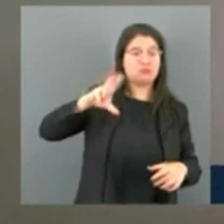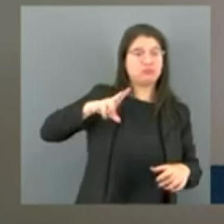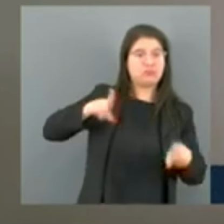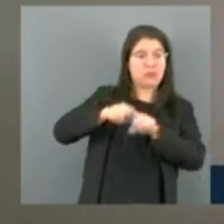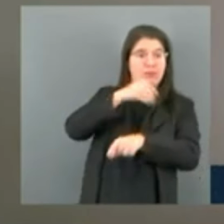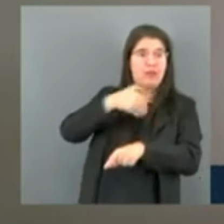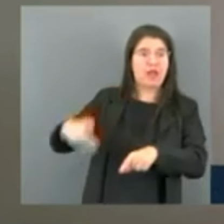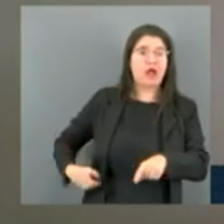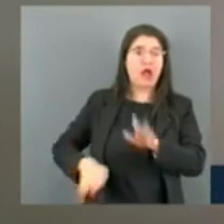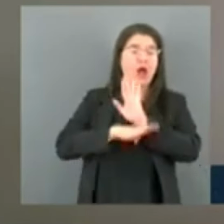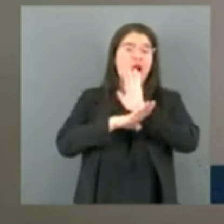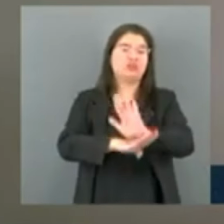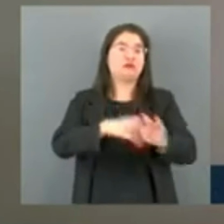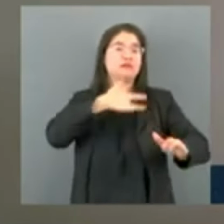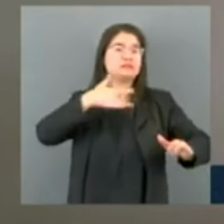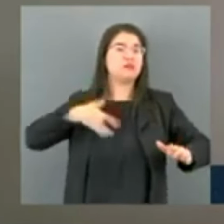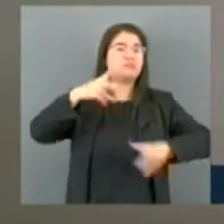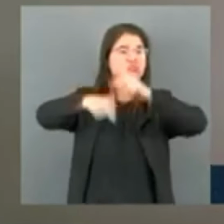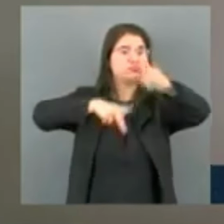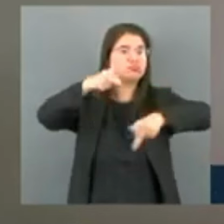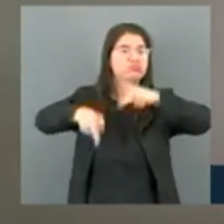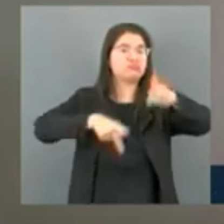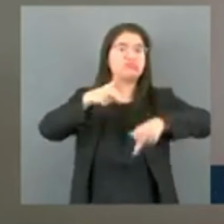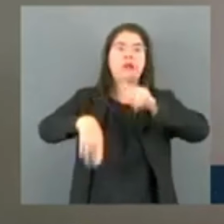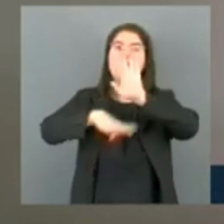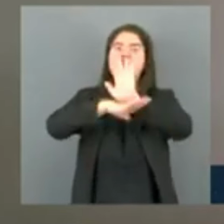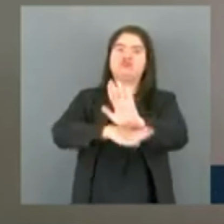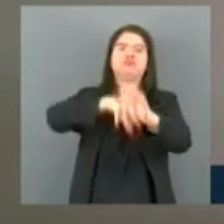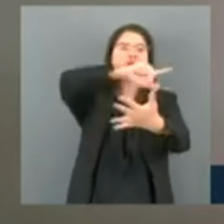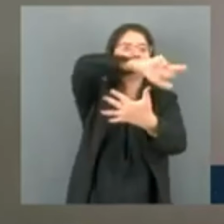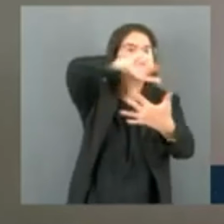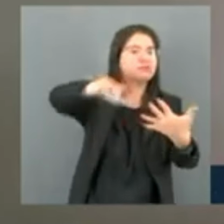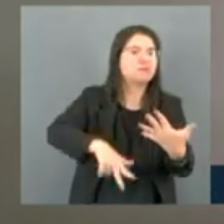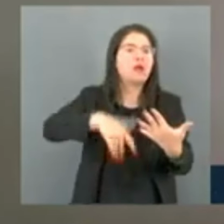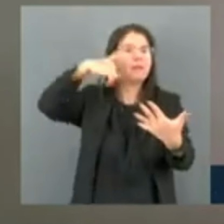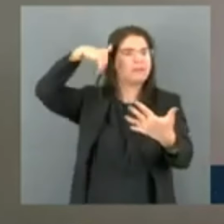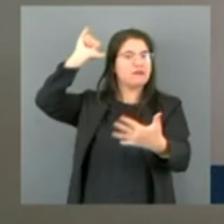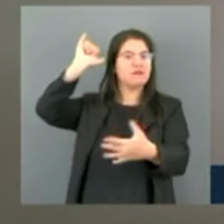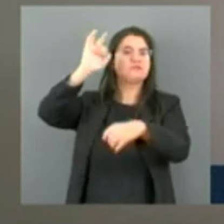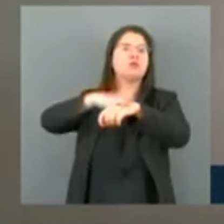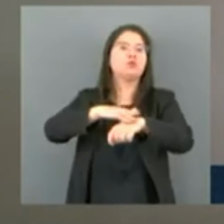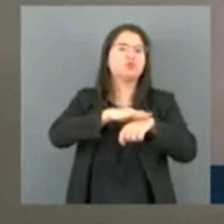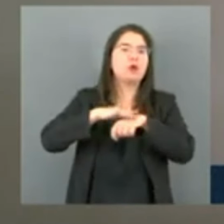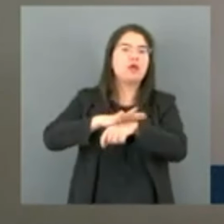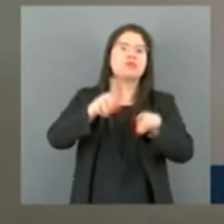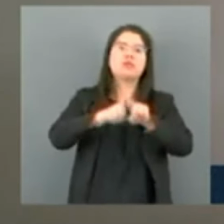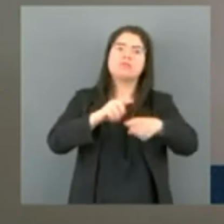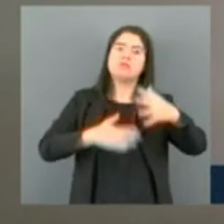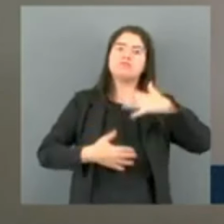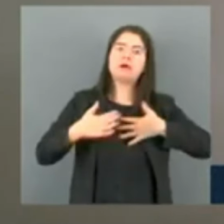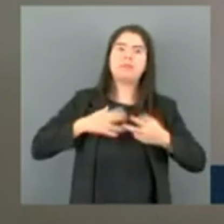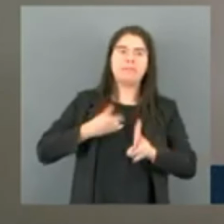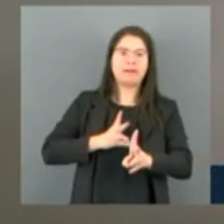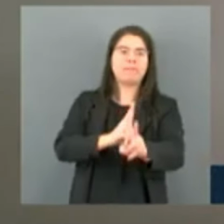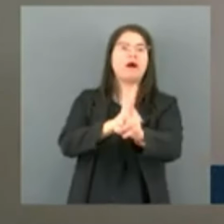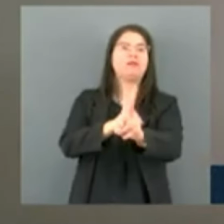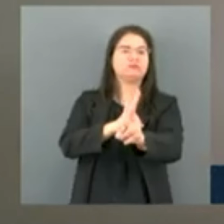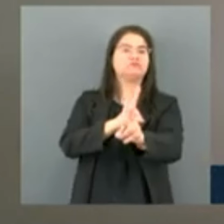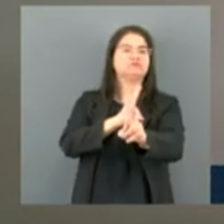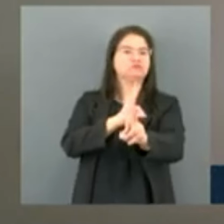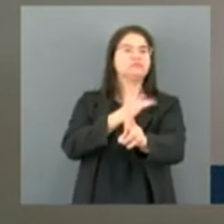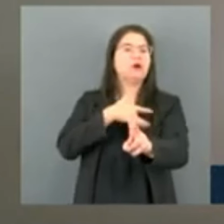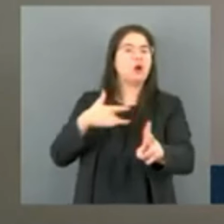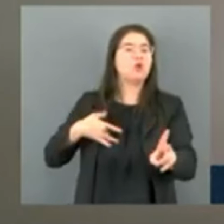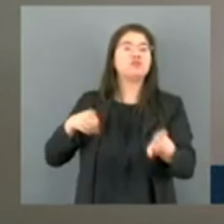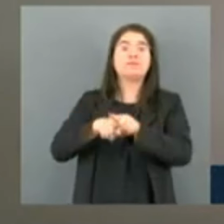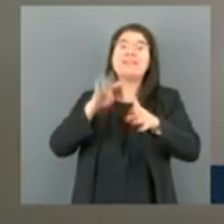da população de várias formas, de maneira geral, seja na prevenção de doenças, na manutenção da saúde e no tratamento de forma integrativa